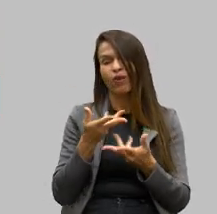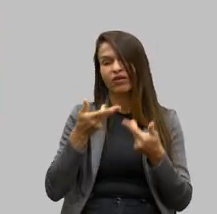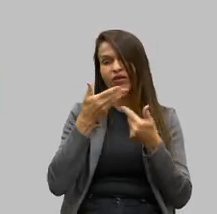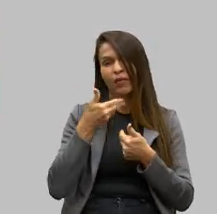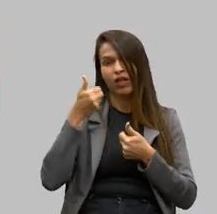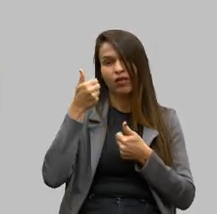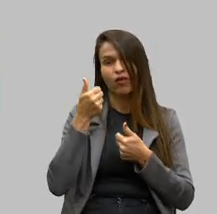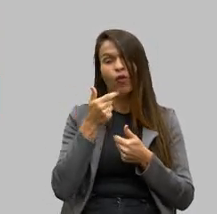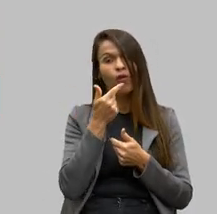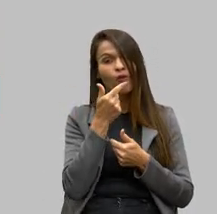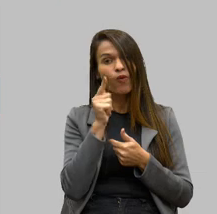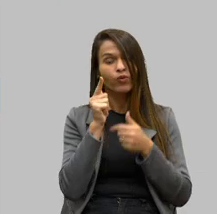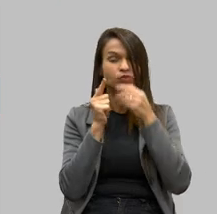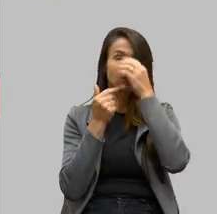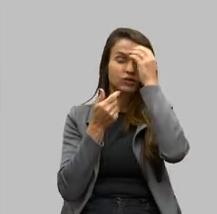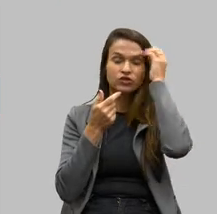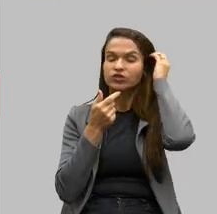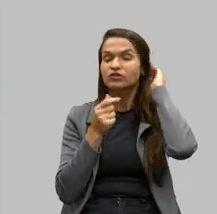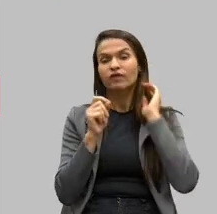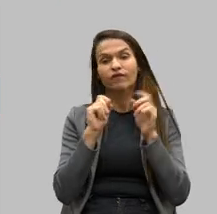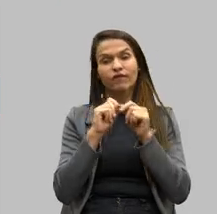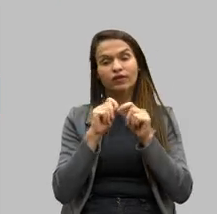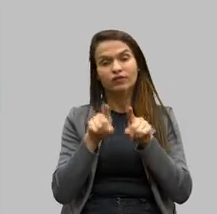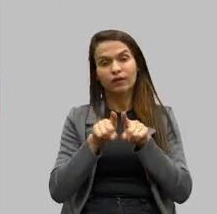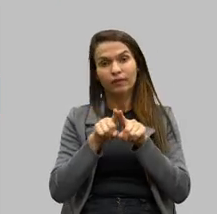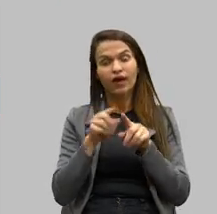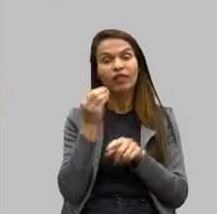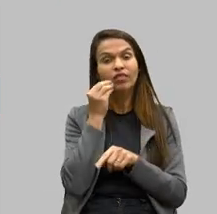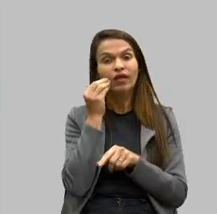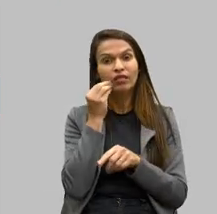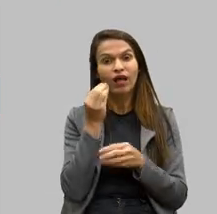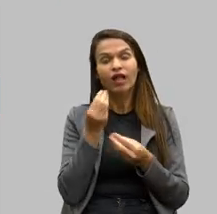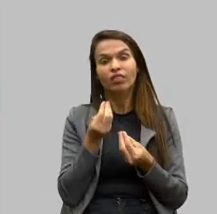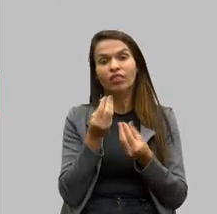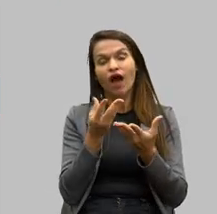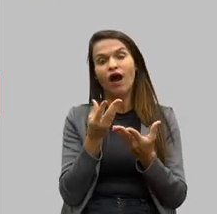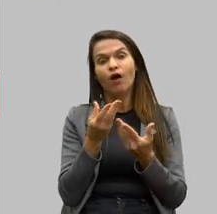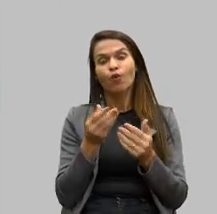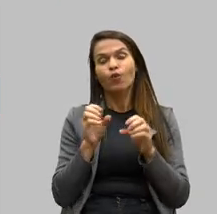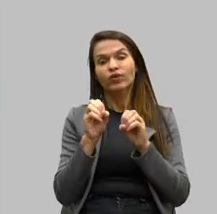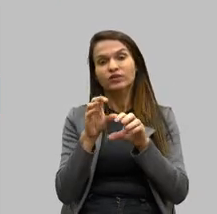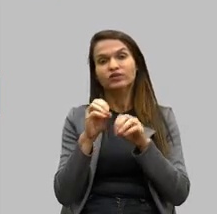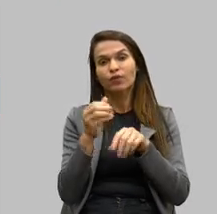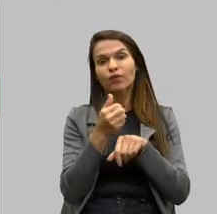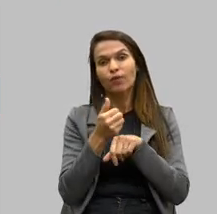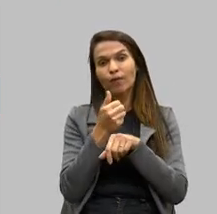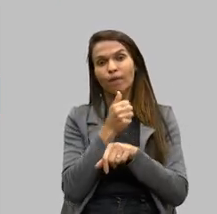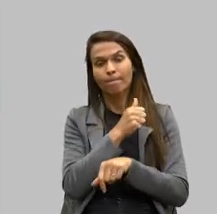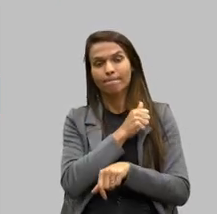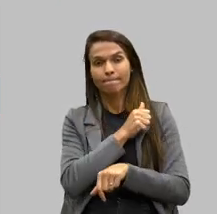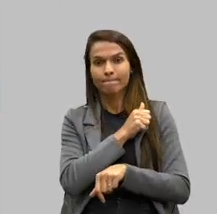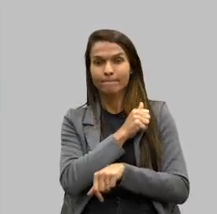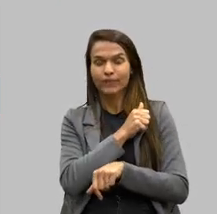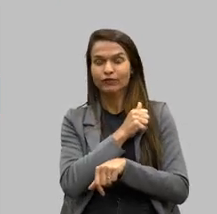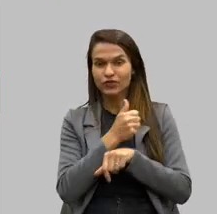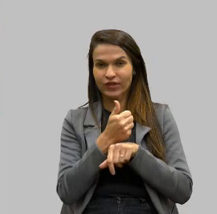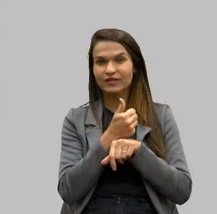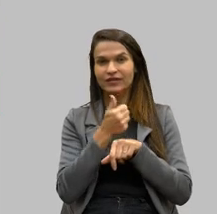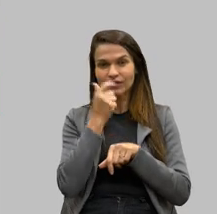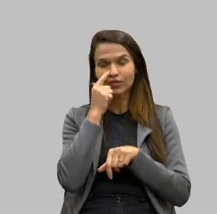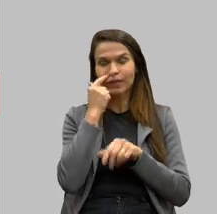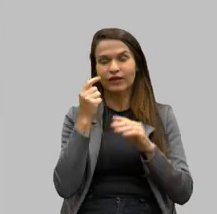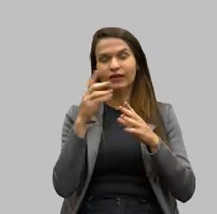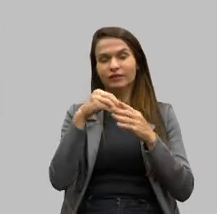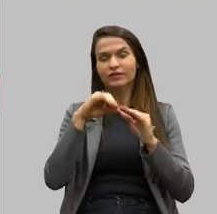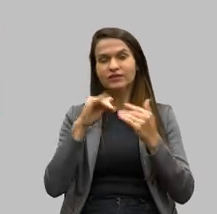é outro ponto que nós temos feito também é tentado levar o ensino profissionalizante para essas escolas de tempo integral. Quanto às reformas das escolas,